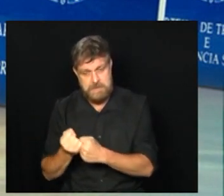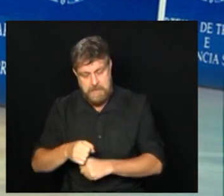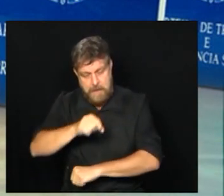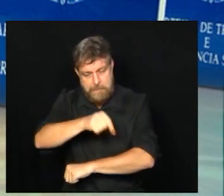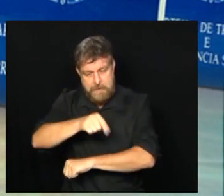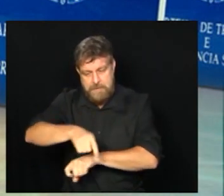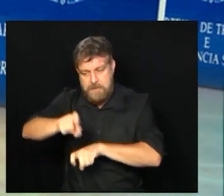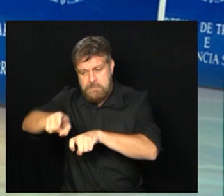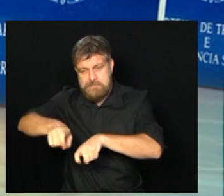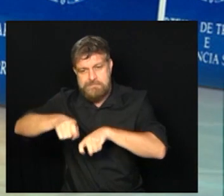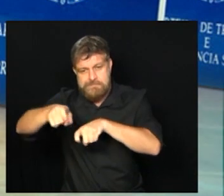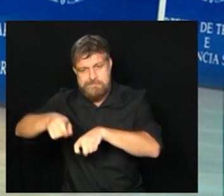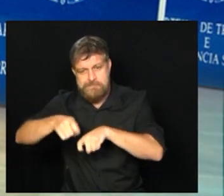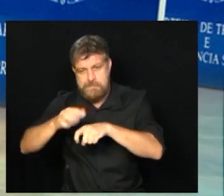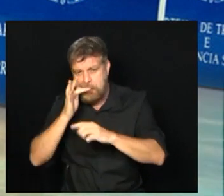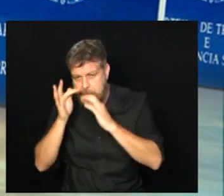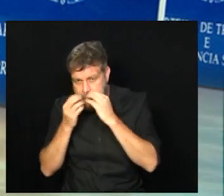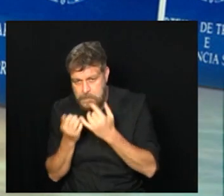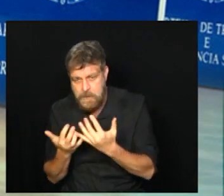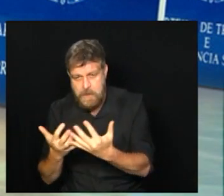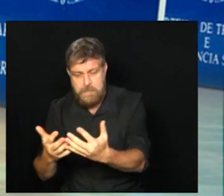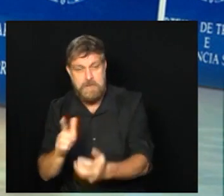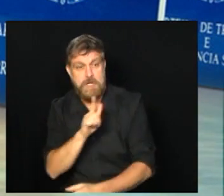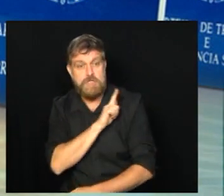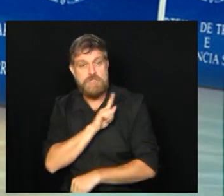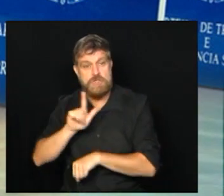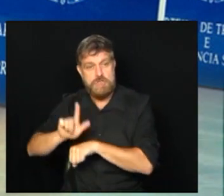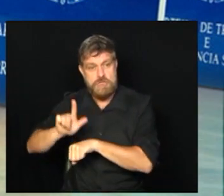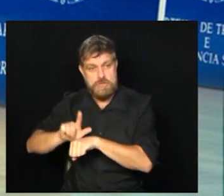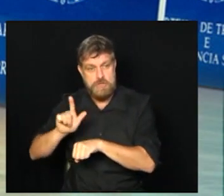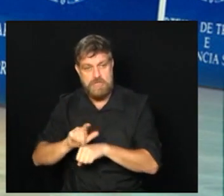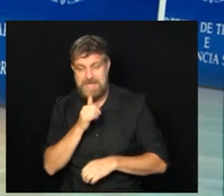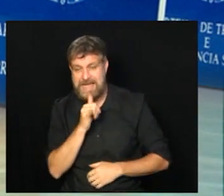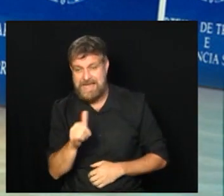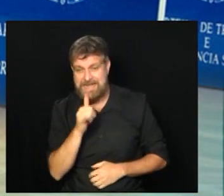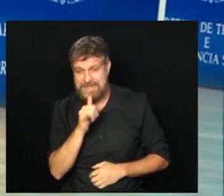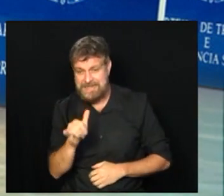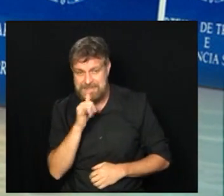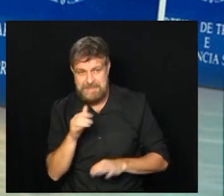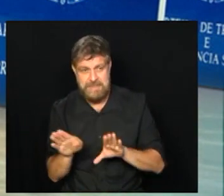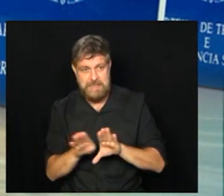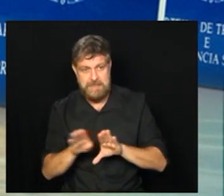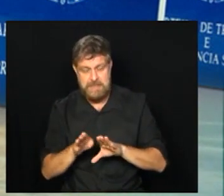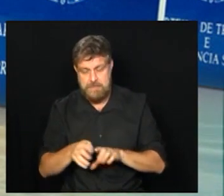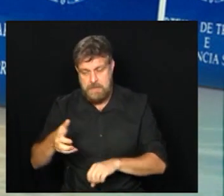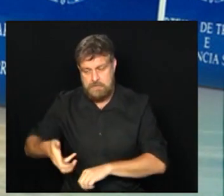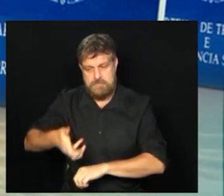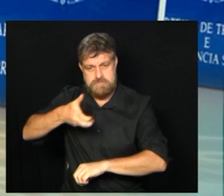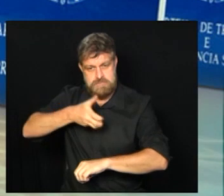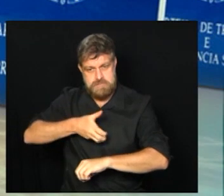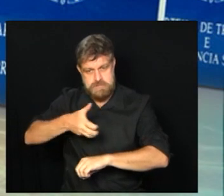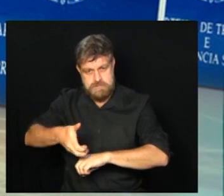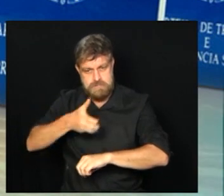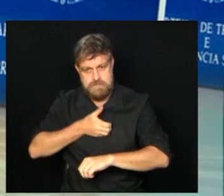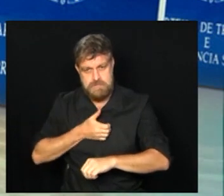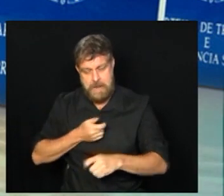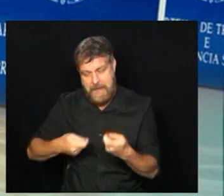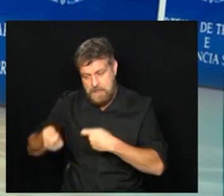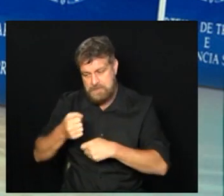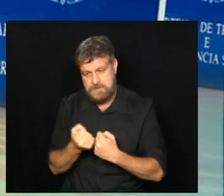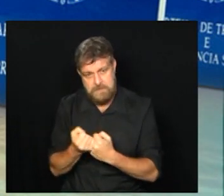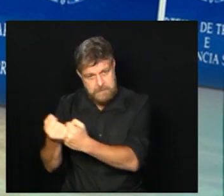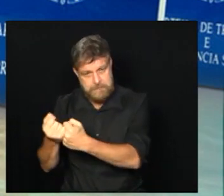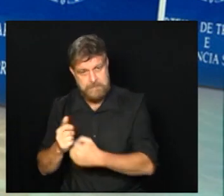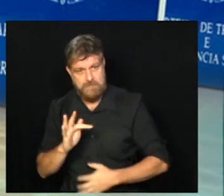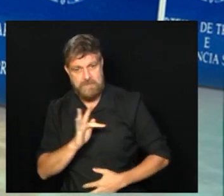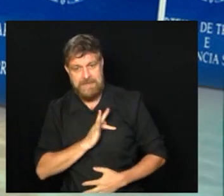jardineiro, gerente de loja, eletricista de manutenção industrial, tratorista, auxiliar administrativo e